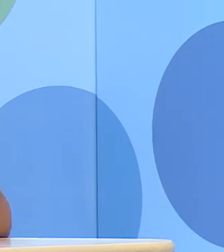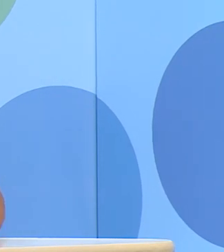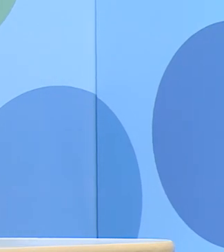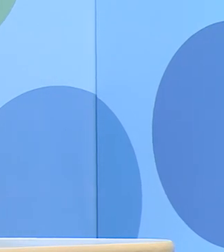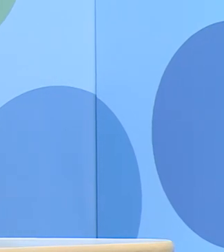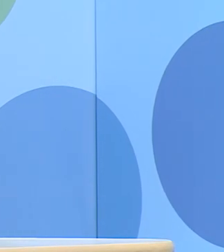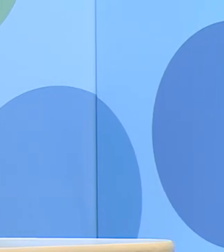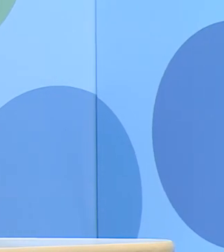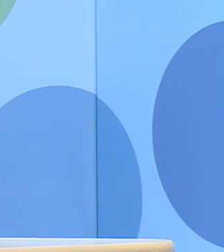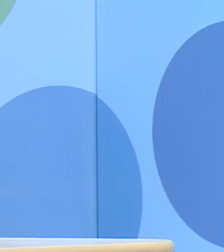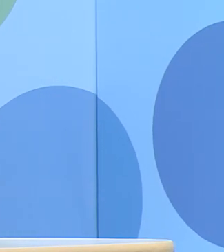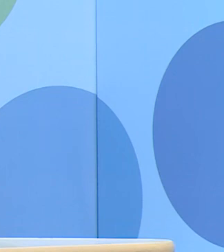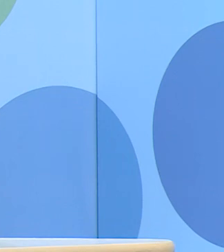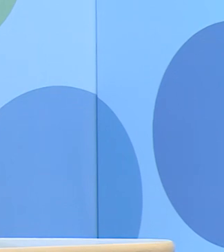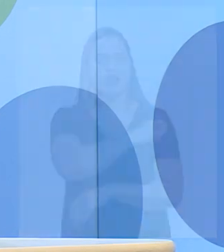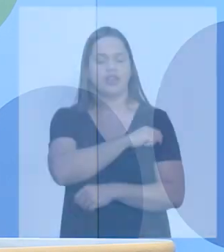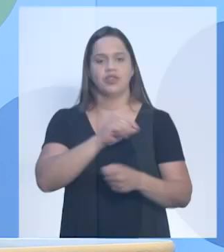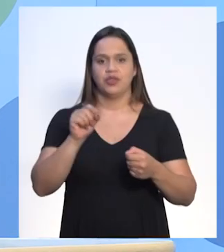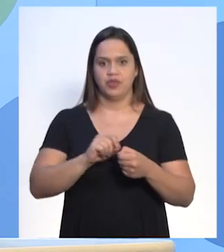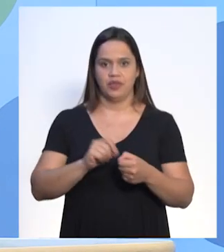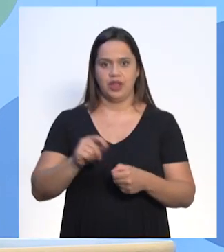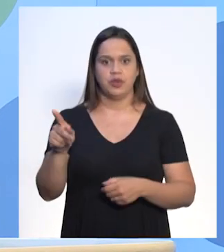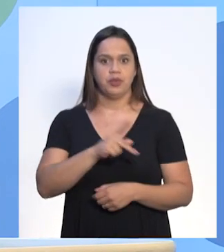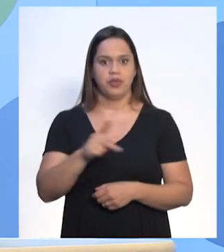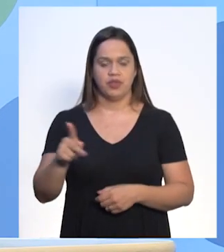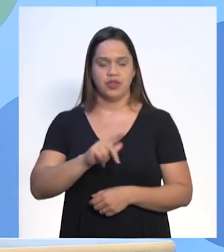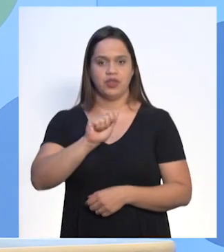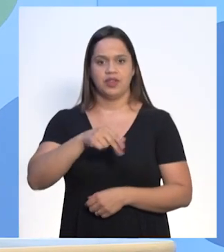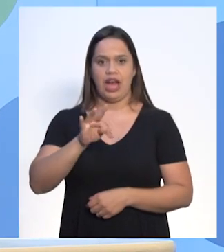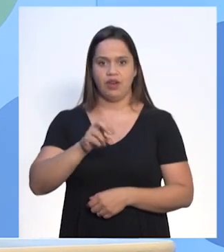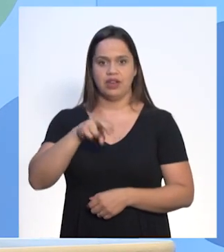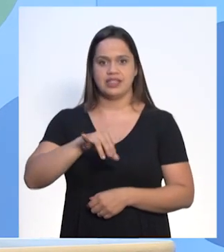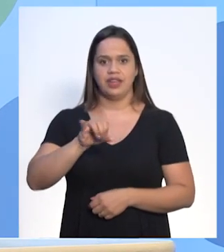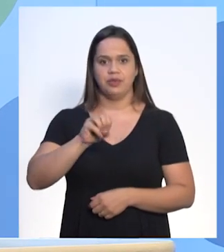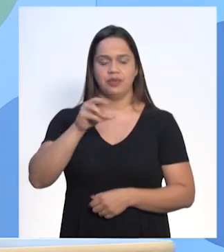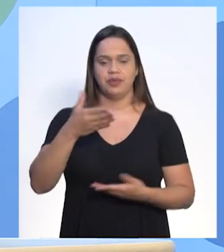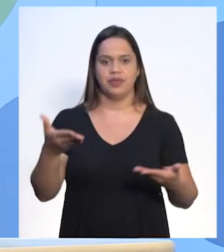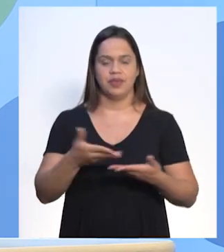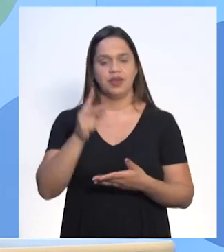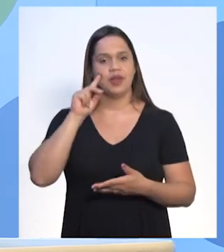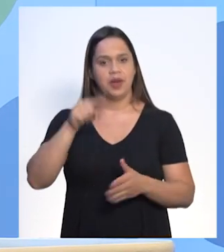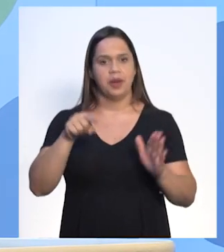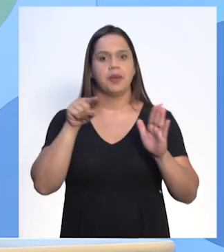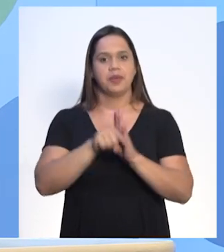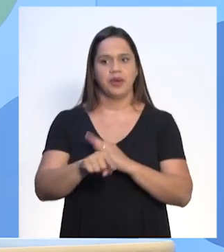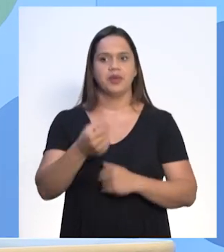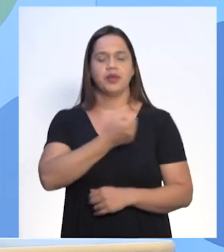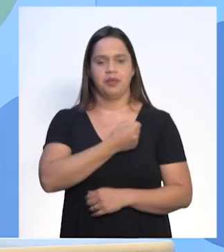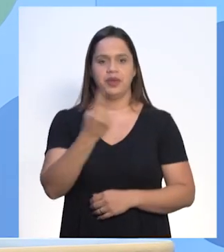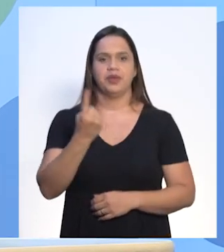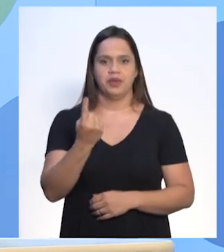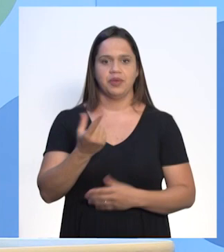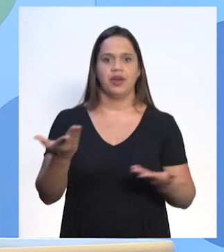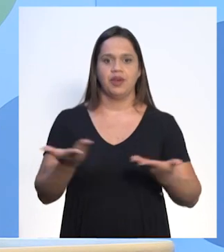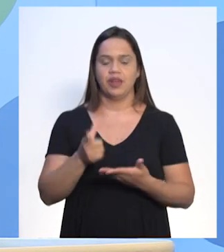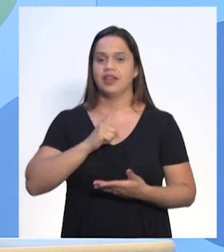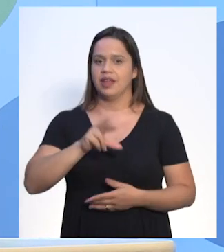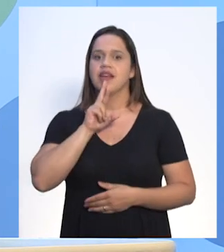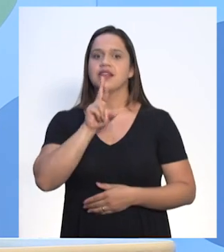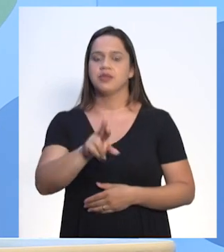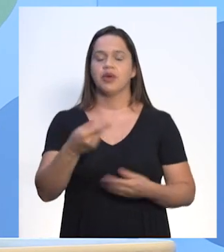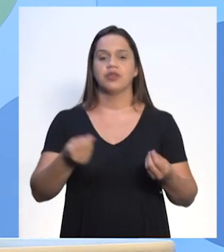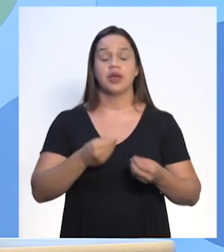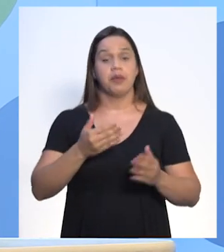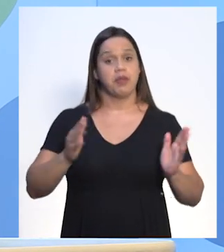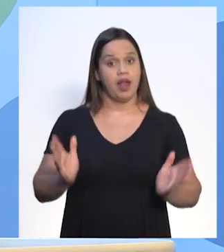que os estudantes fizeram. O professor Antônio, para a pergunta número 1, ele trouxe a seguinte resposta: para